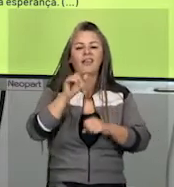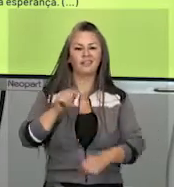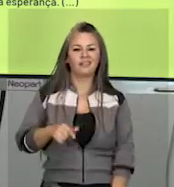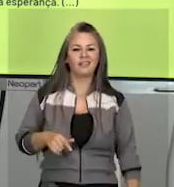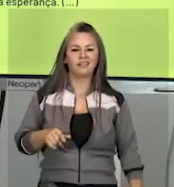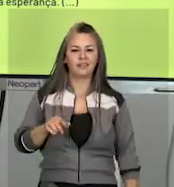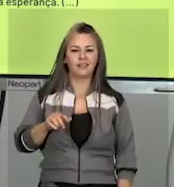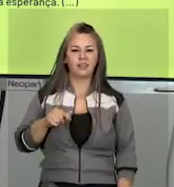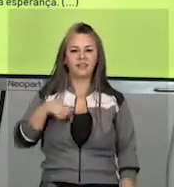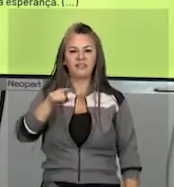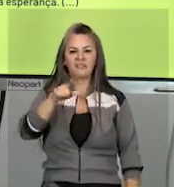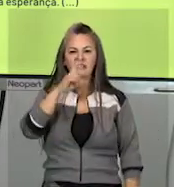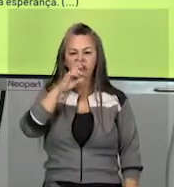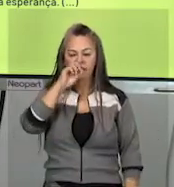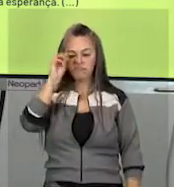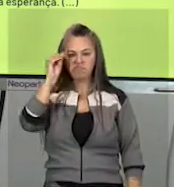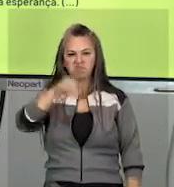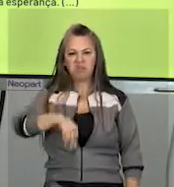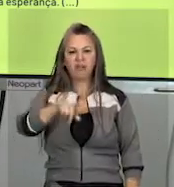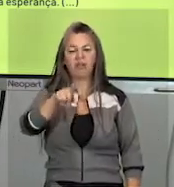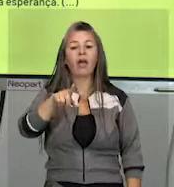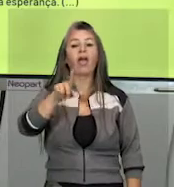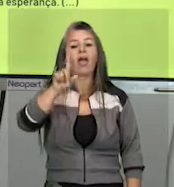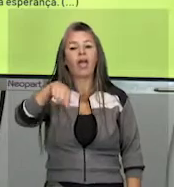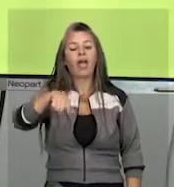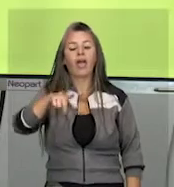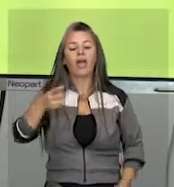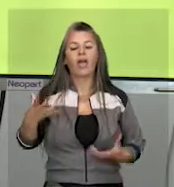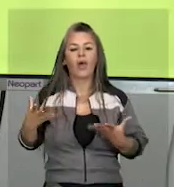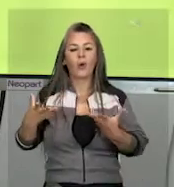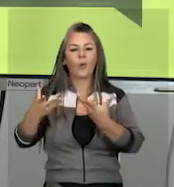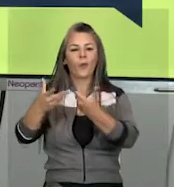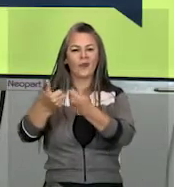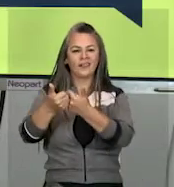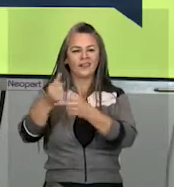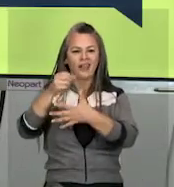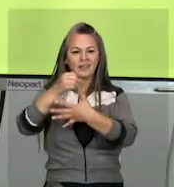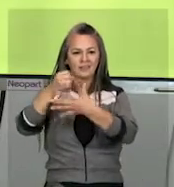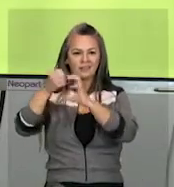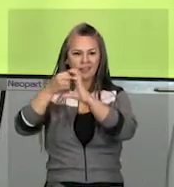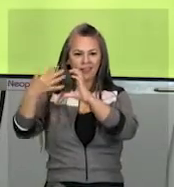a pessoa. Não é? Então, na próxima aula, nós vamos ver um pouco mais sobre isso.